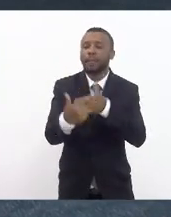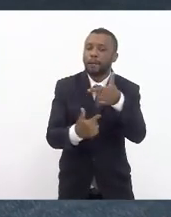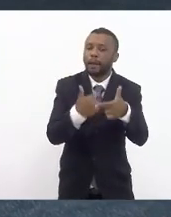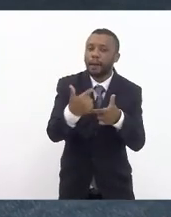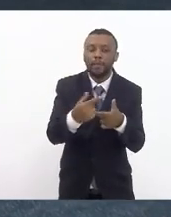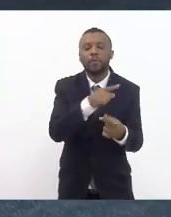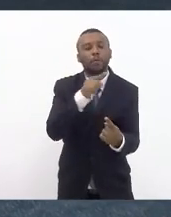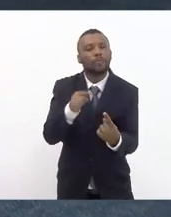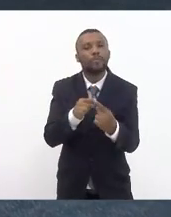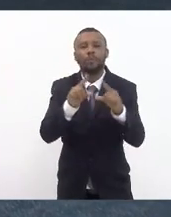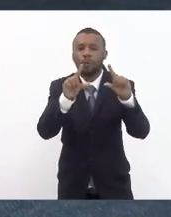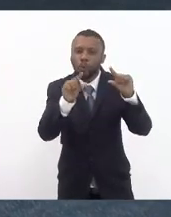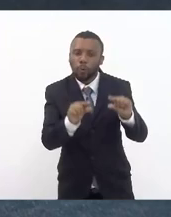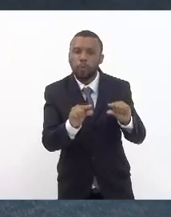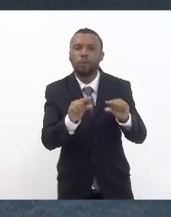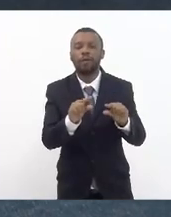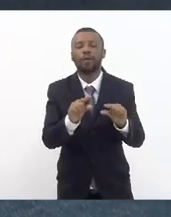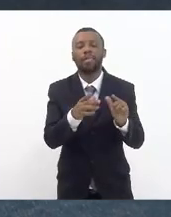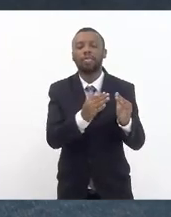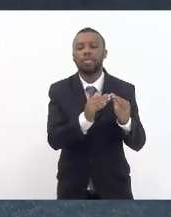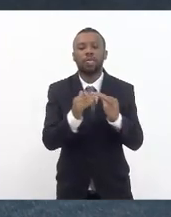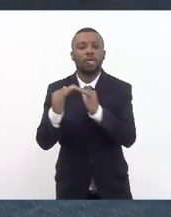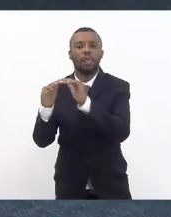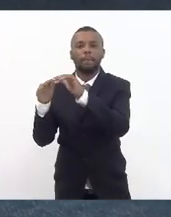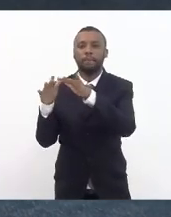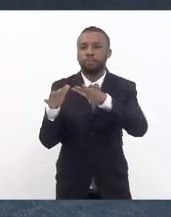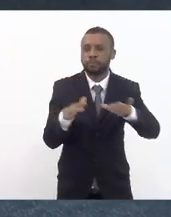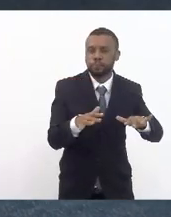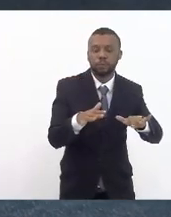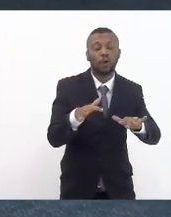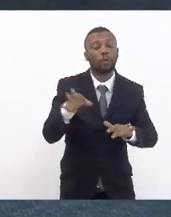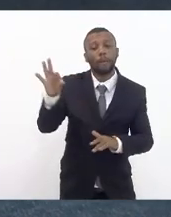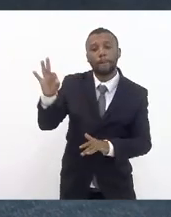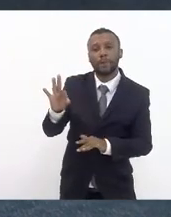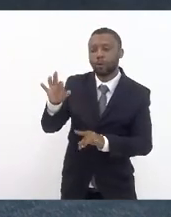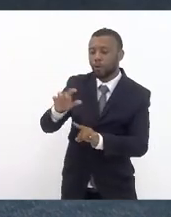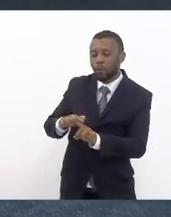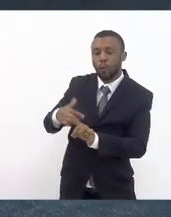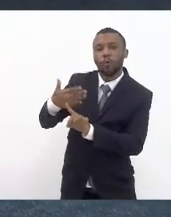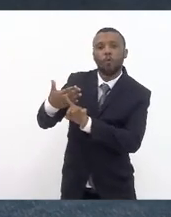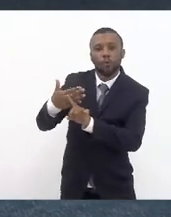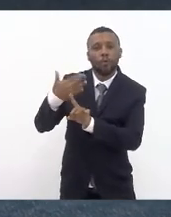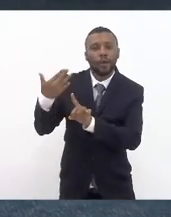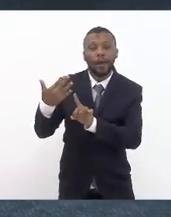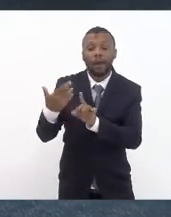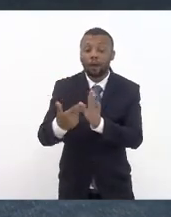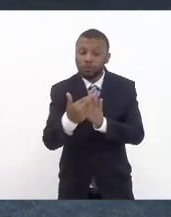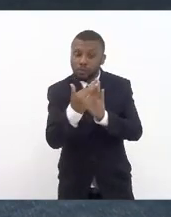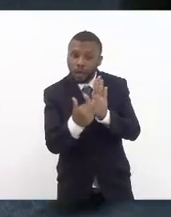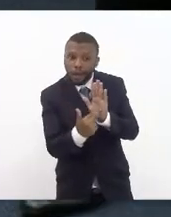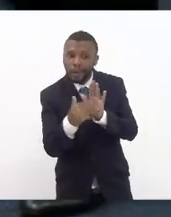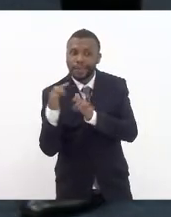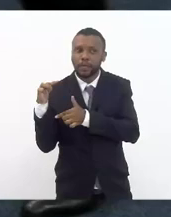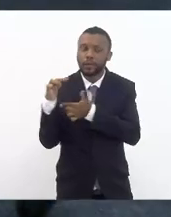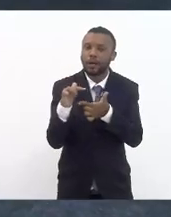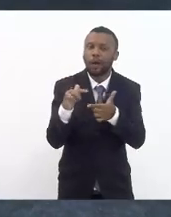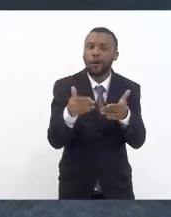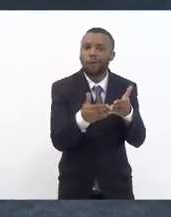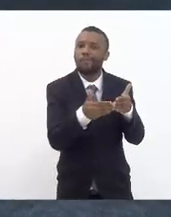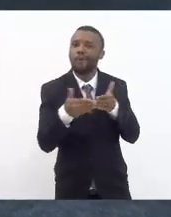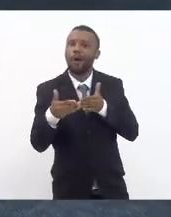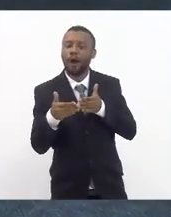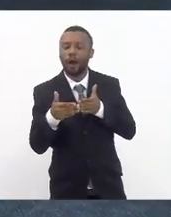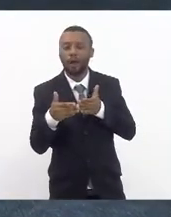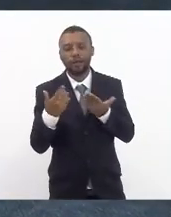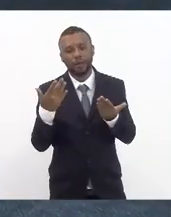da tragédia com um percentual excepcionalmente maior, fora dos critérios convencionais. A gente sabe que isso tem a ver com a cota parte,